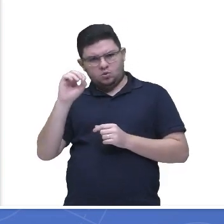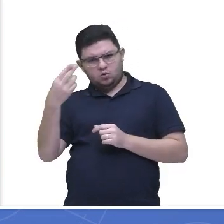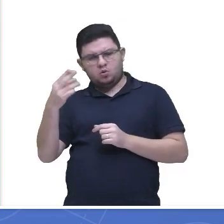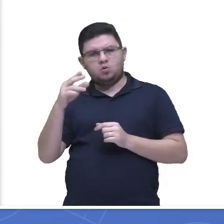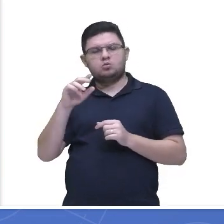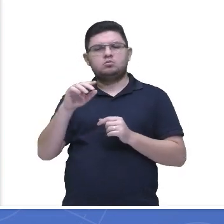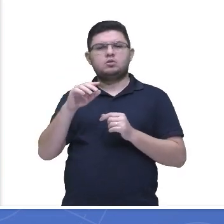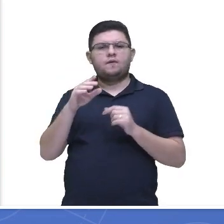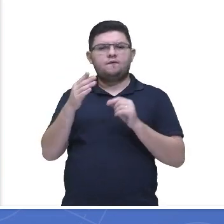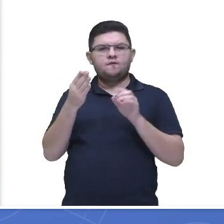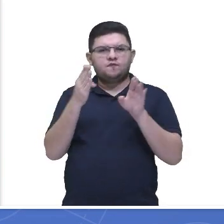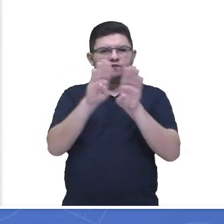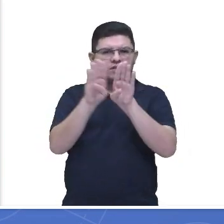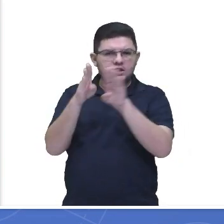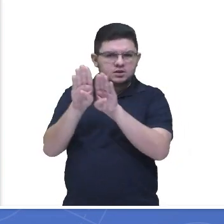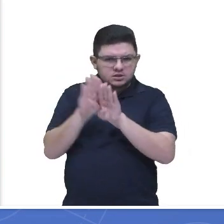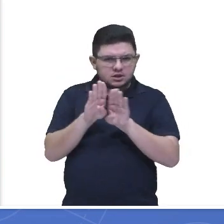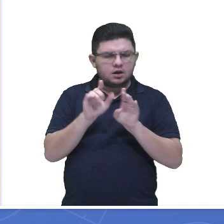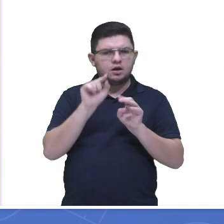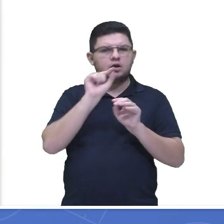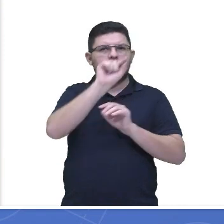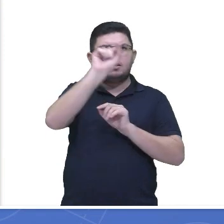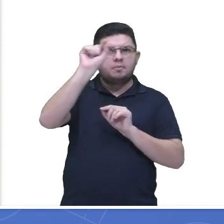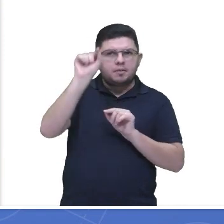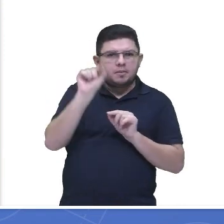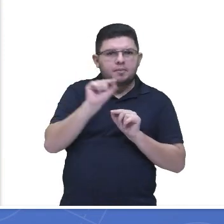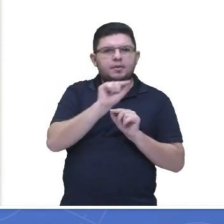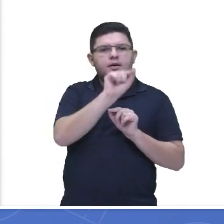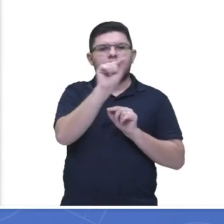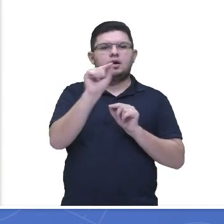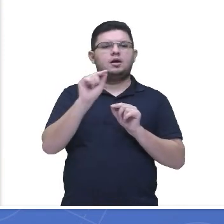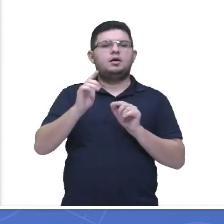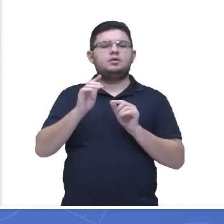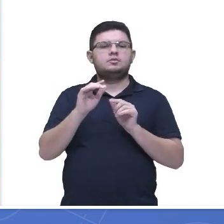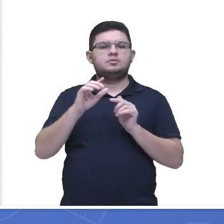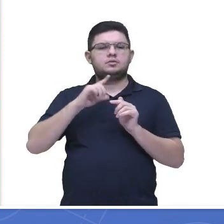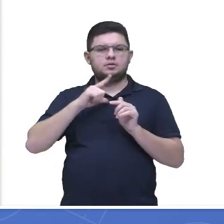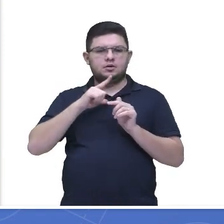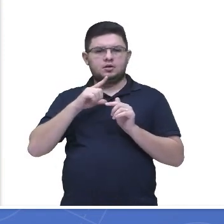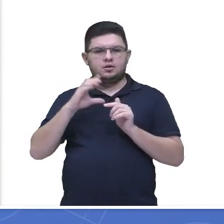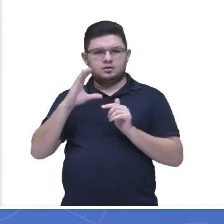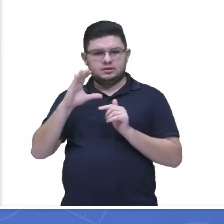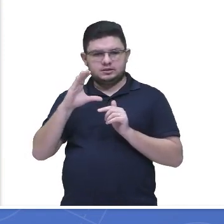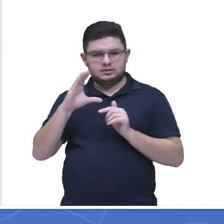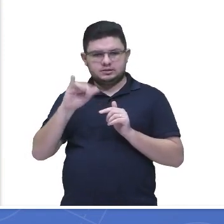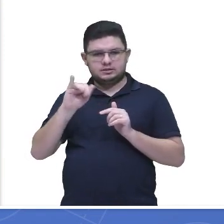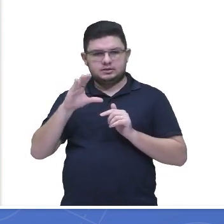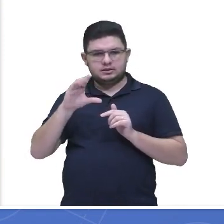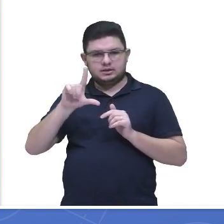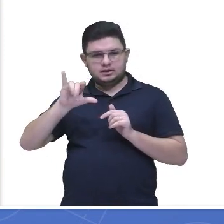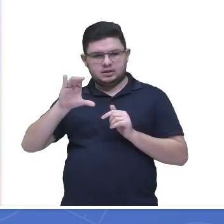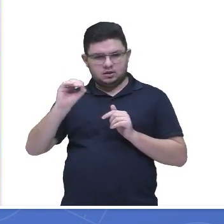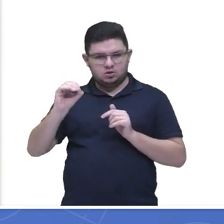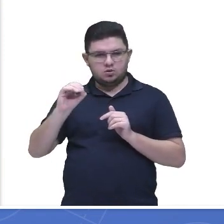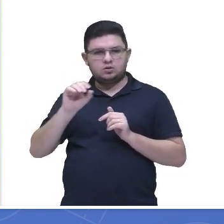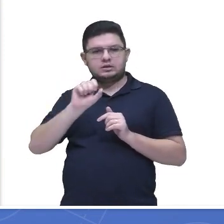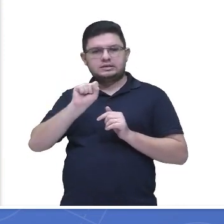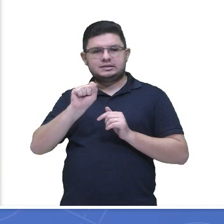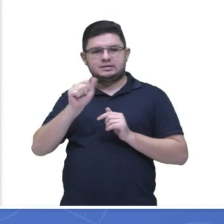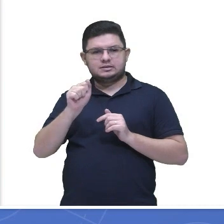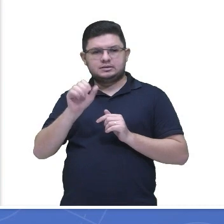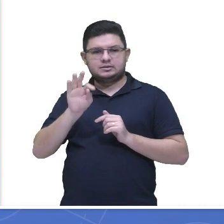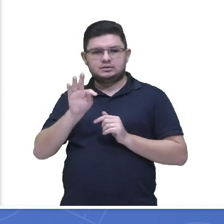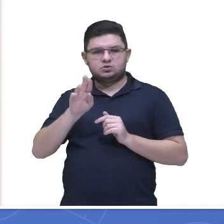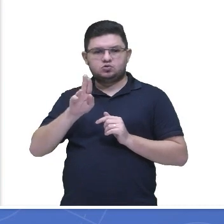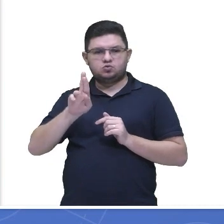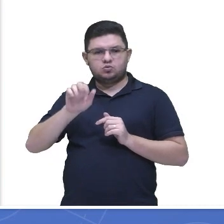cíclico saturado, ele é acíclico, ele é cíclico insaturado, tá bom? Então, vocês vão escolher aí